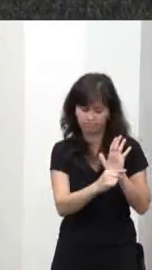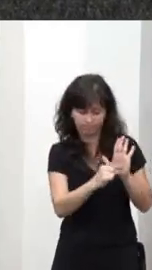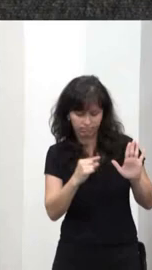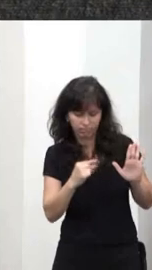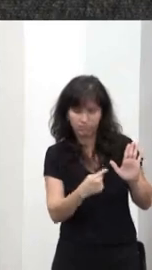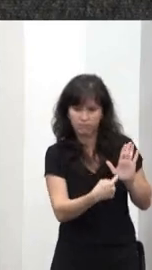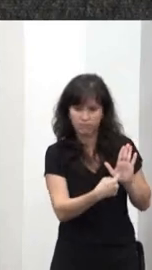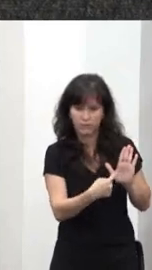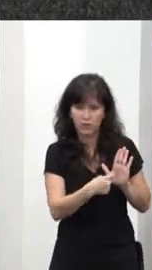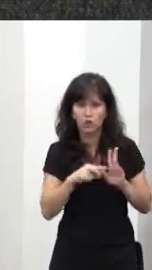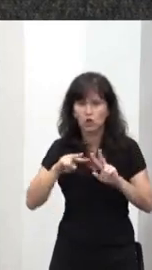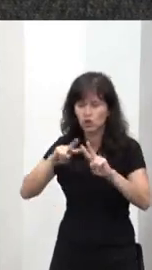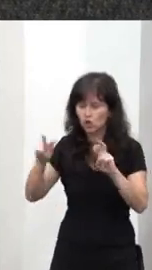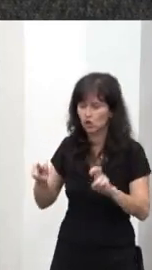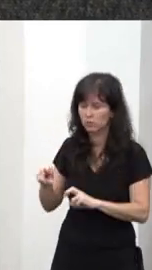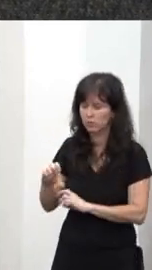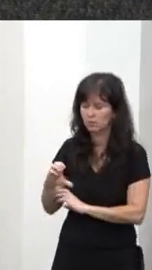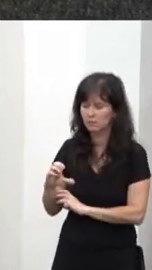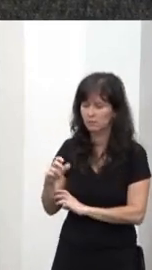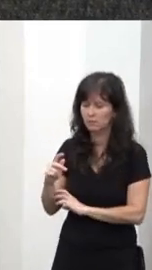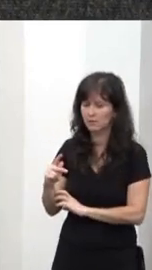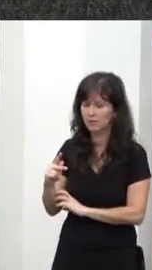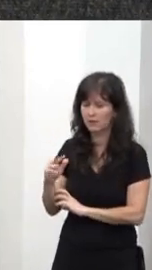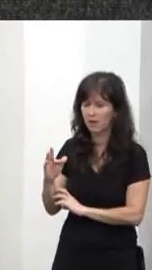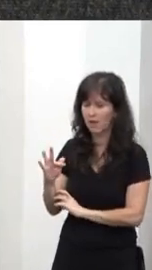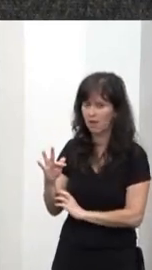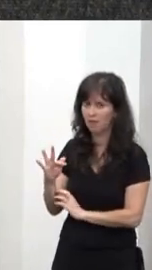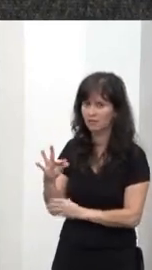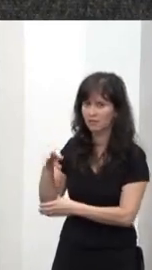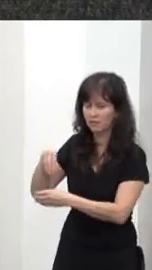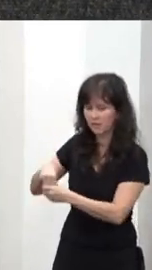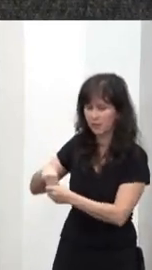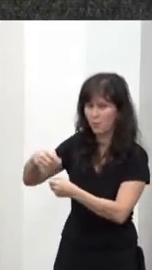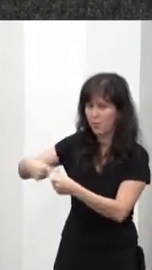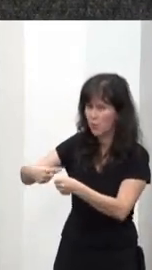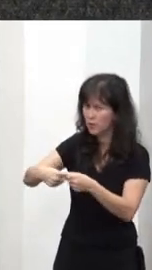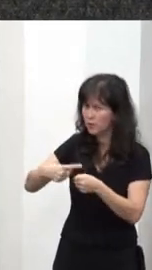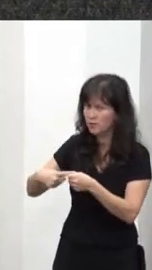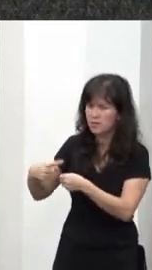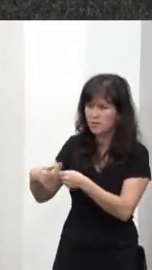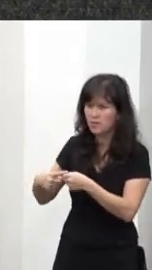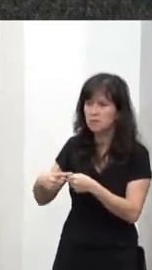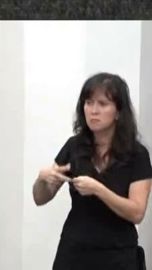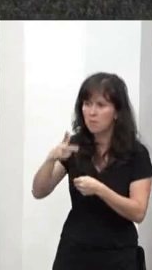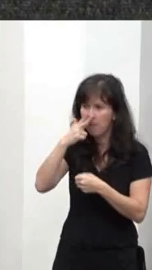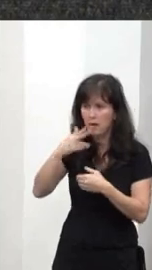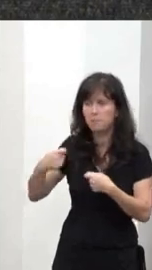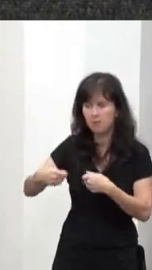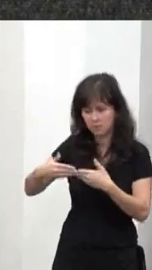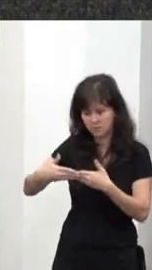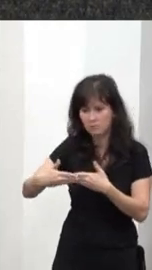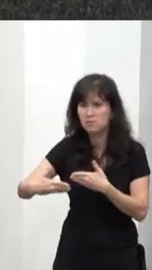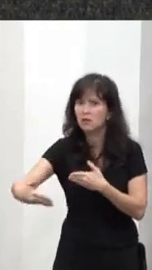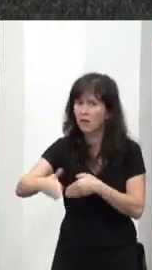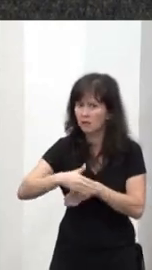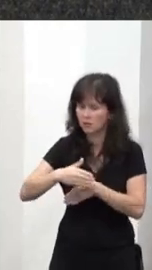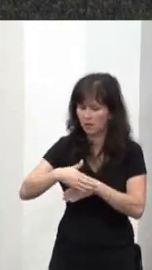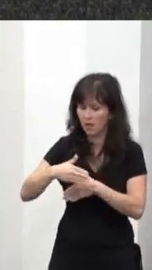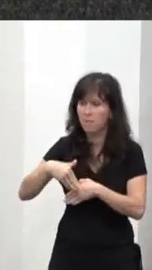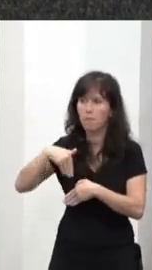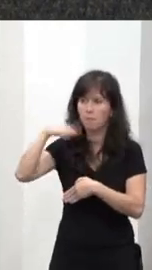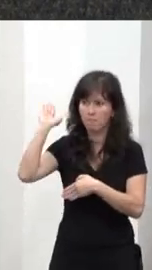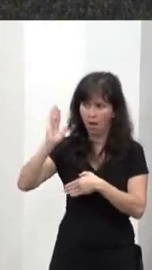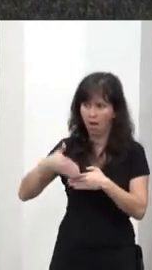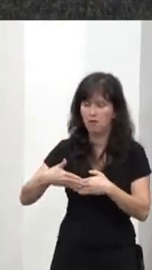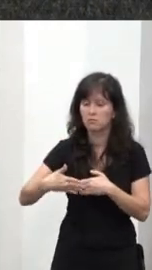CPF nos municípios ela é um pouco de mais longo prazo né Depende